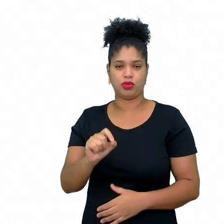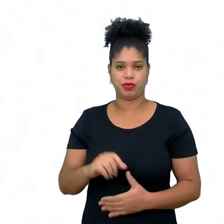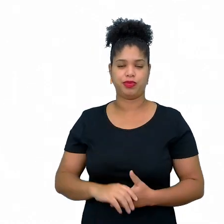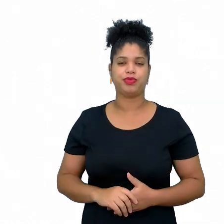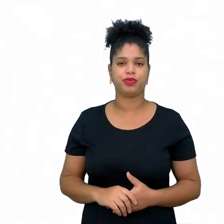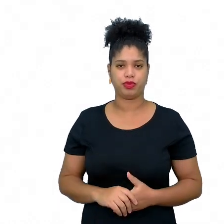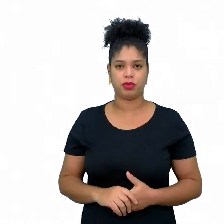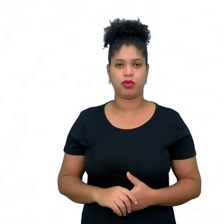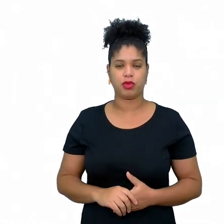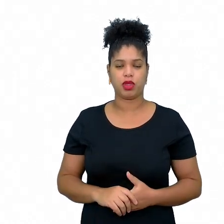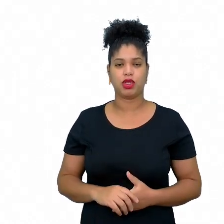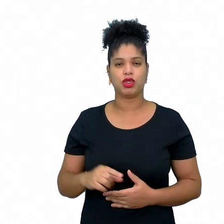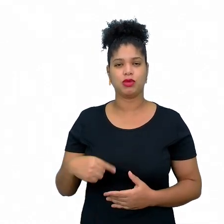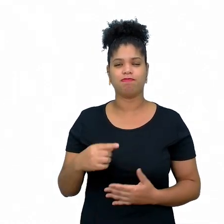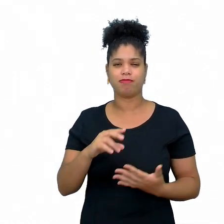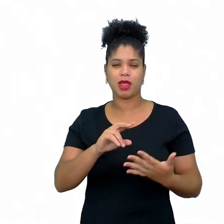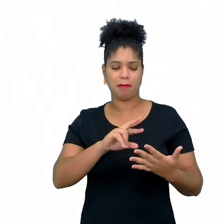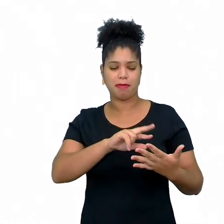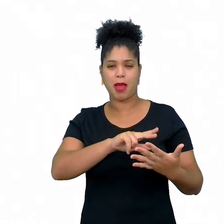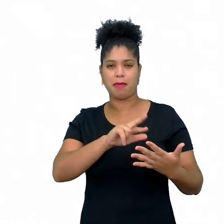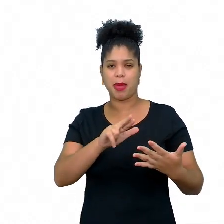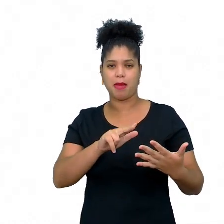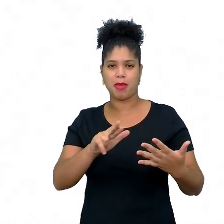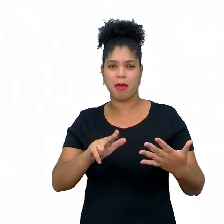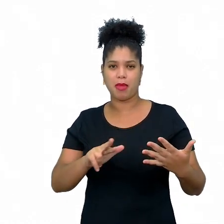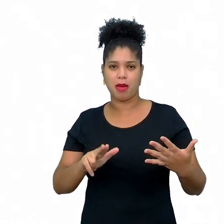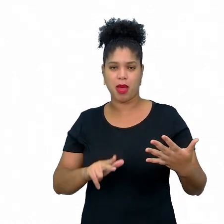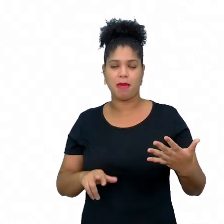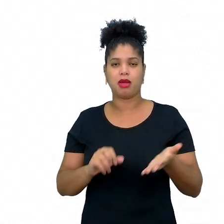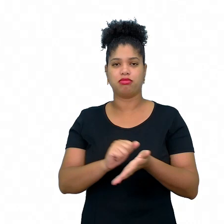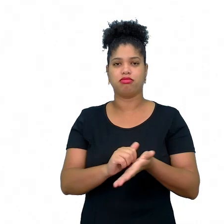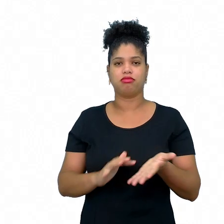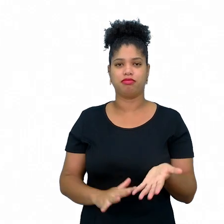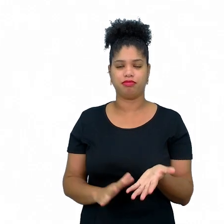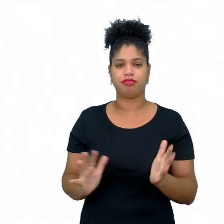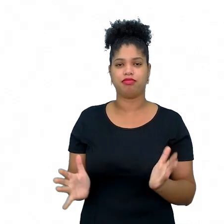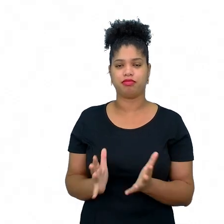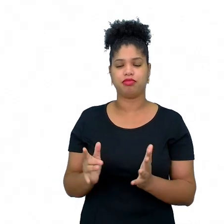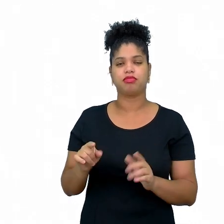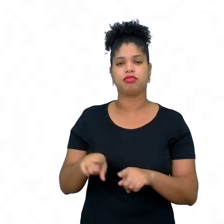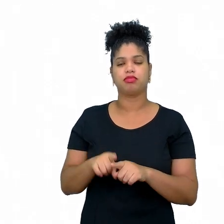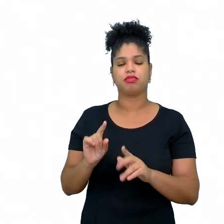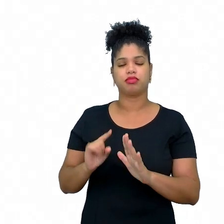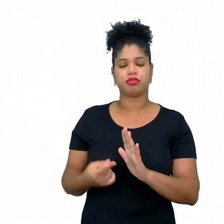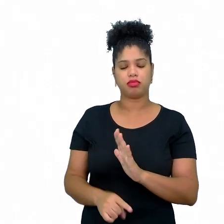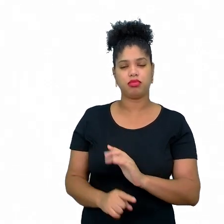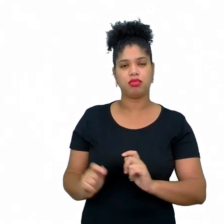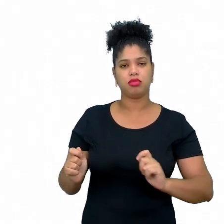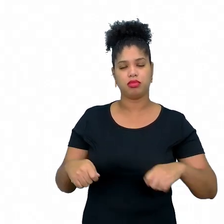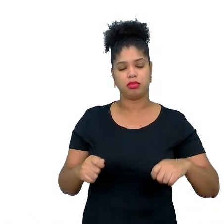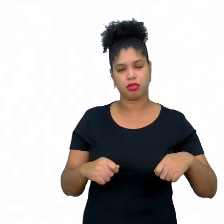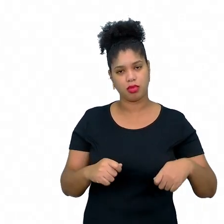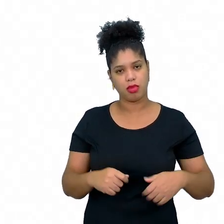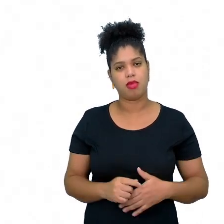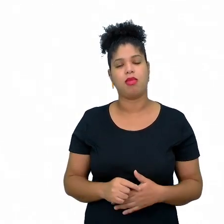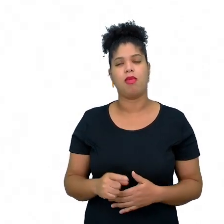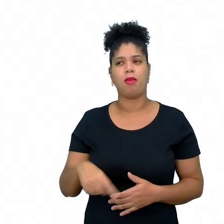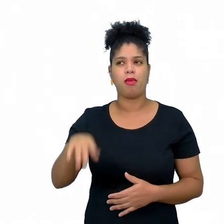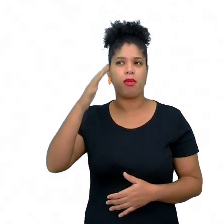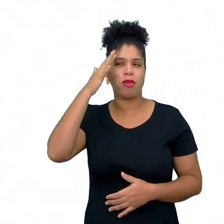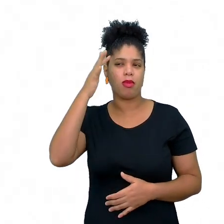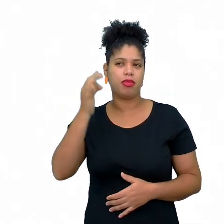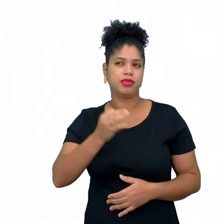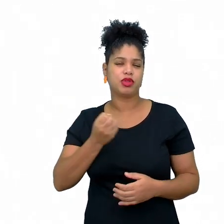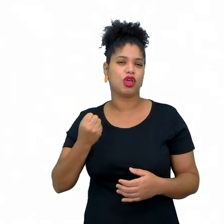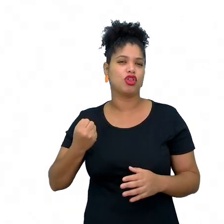nos desdobrar sobre esse exercício, aprofundar, para que ele possa compreender o que é um